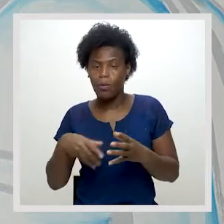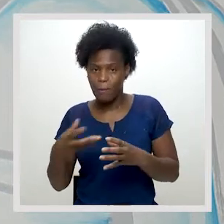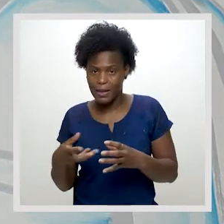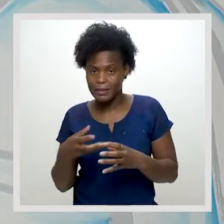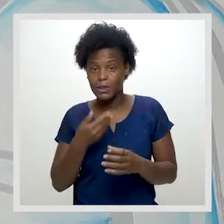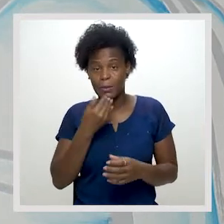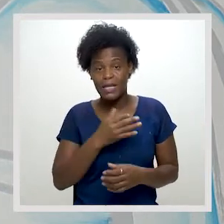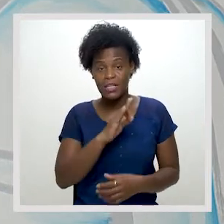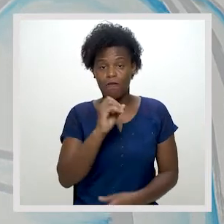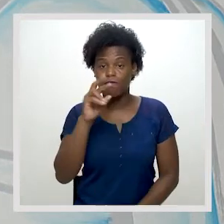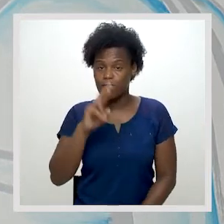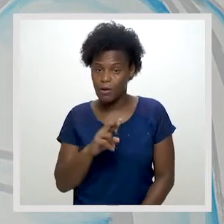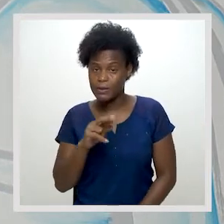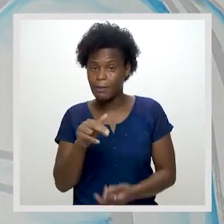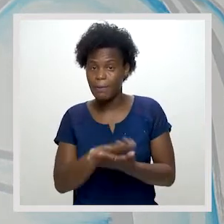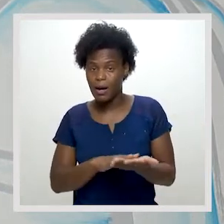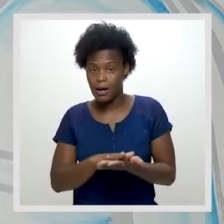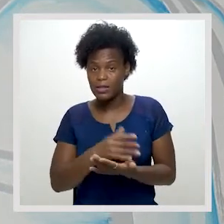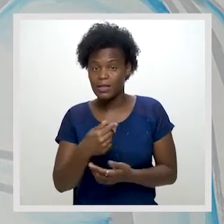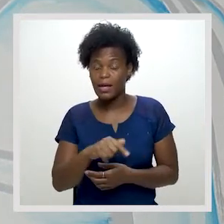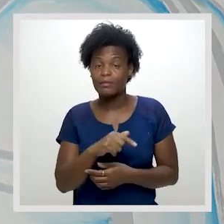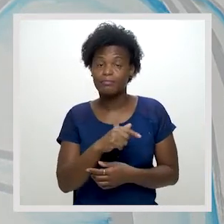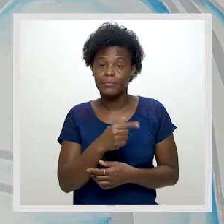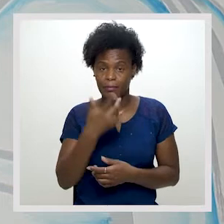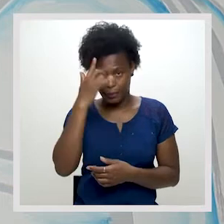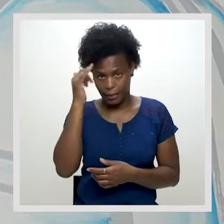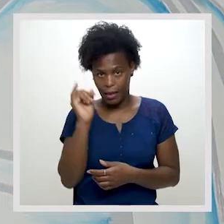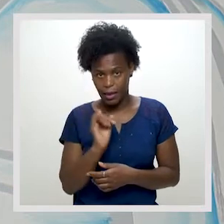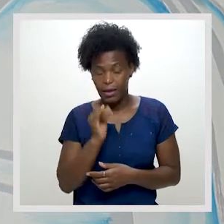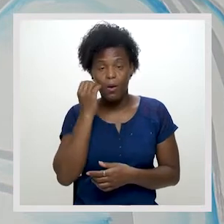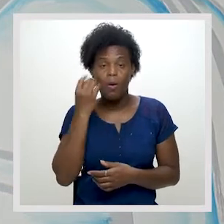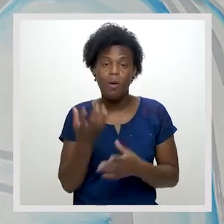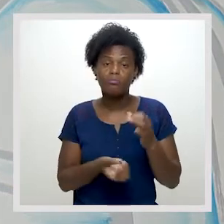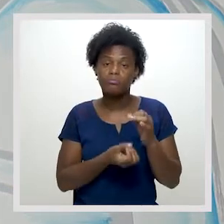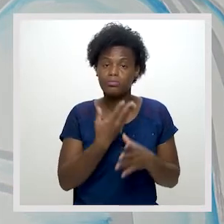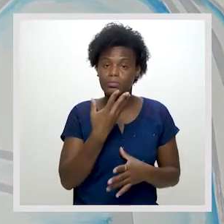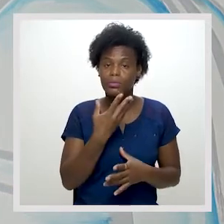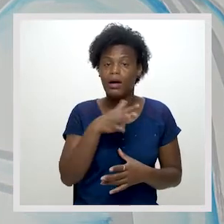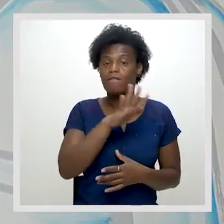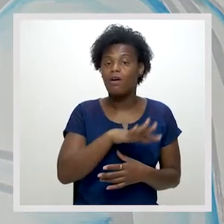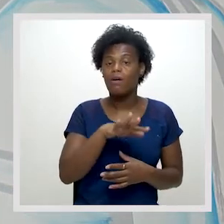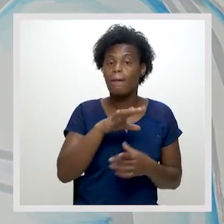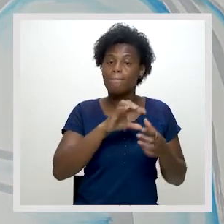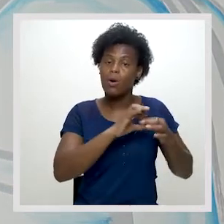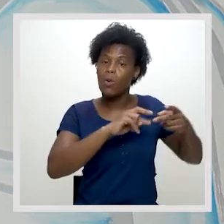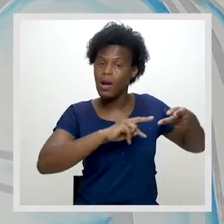experiência de Fox baseou-se nessa essência. Como teriam formado essas